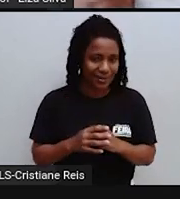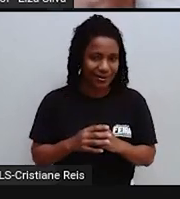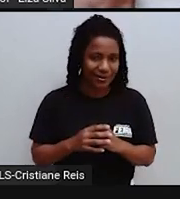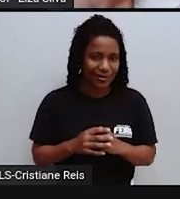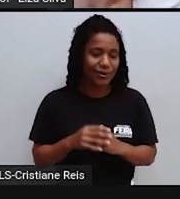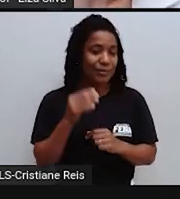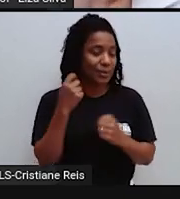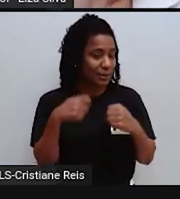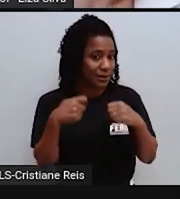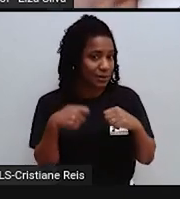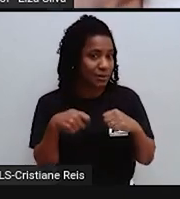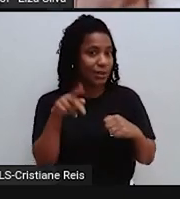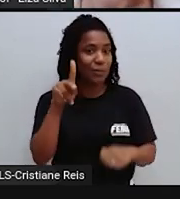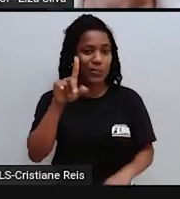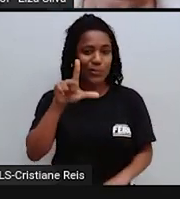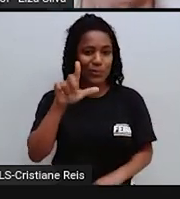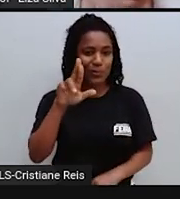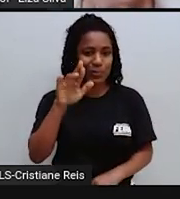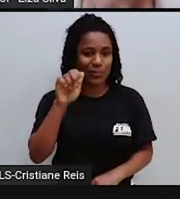no plural. They.